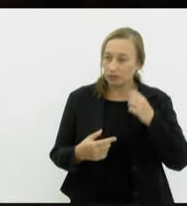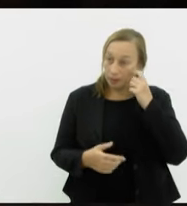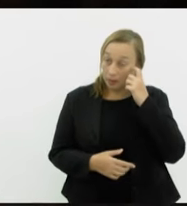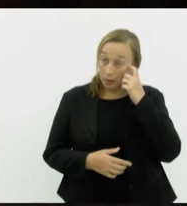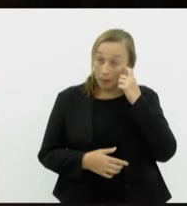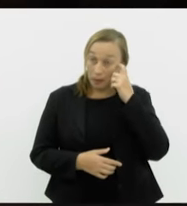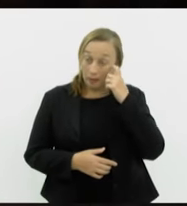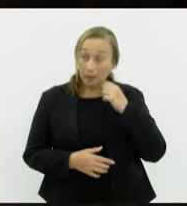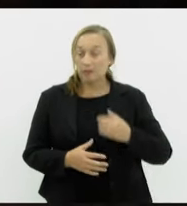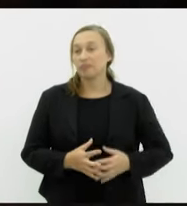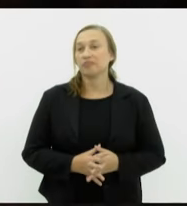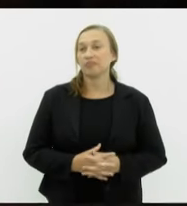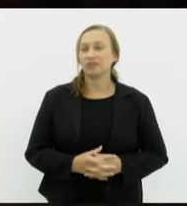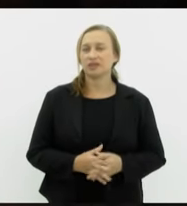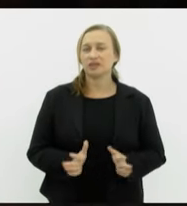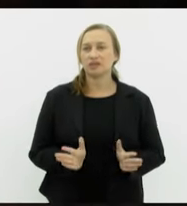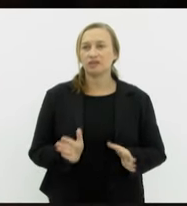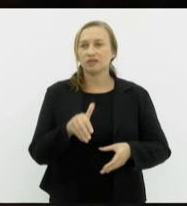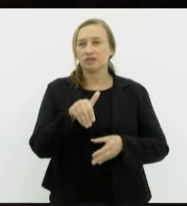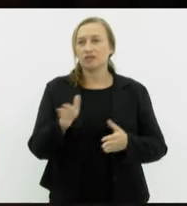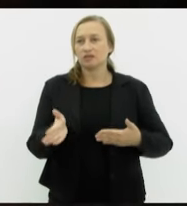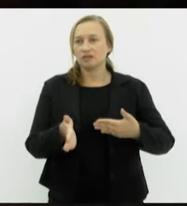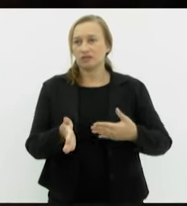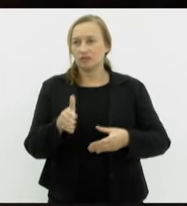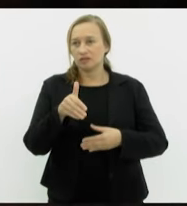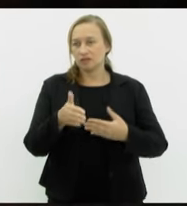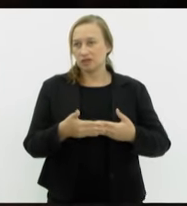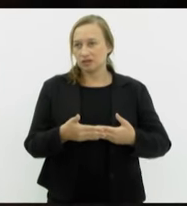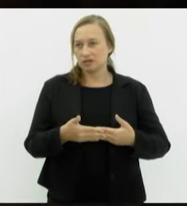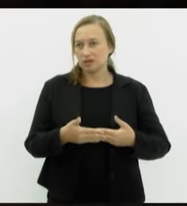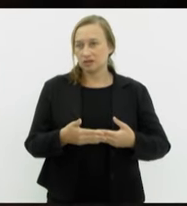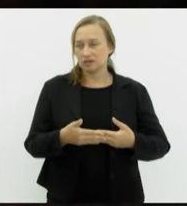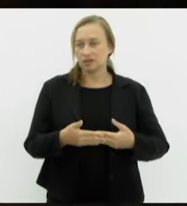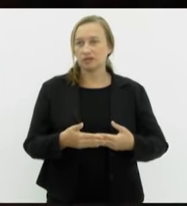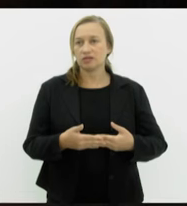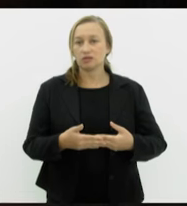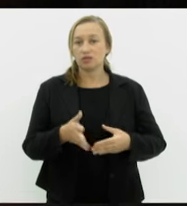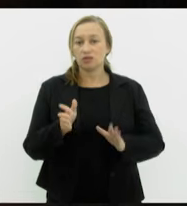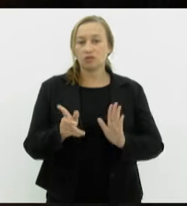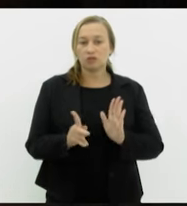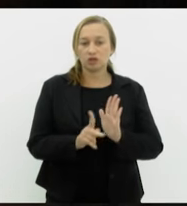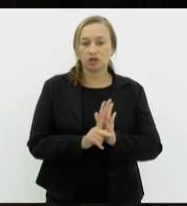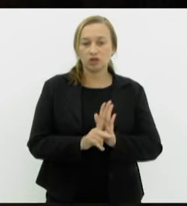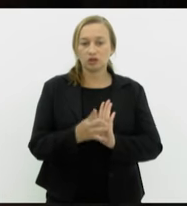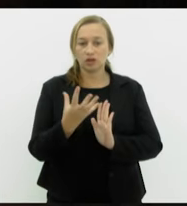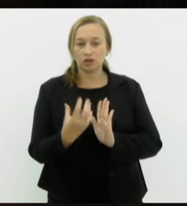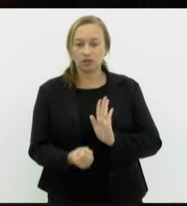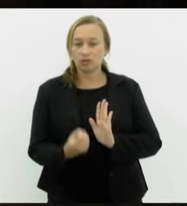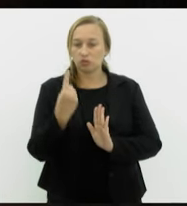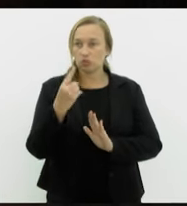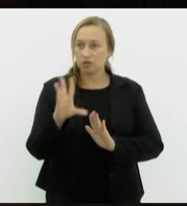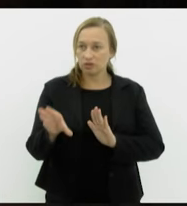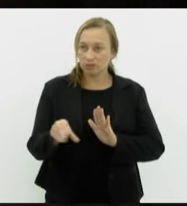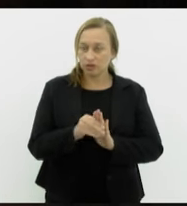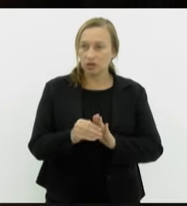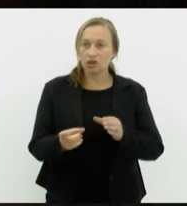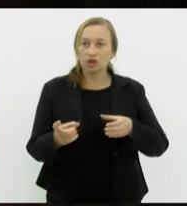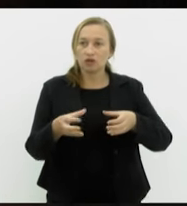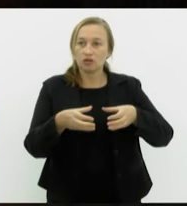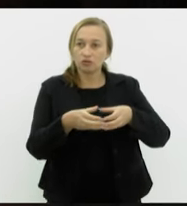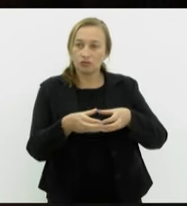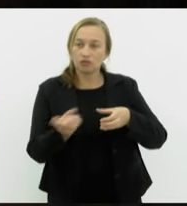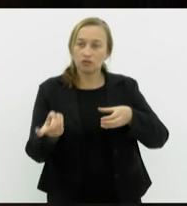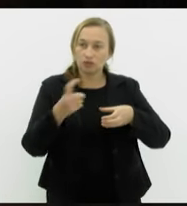discutir, encerrado a discussão. O projeto recebeu uma emenda e retorna